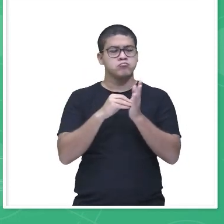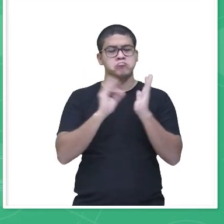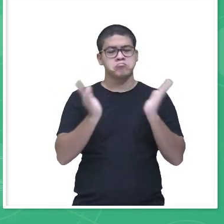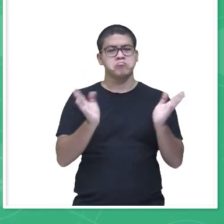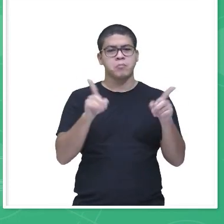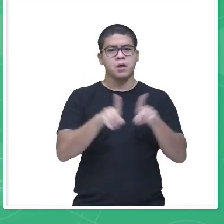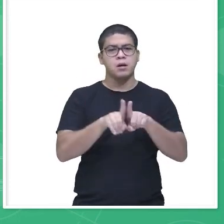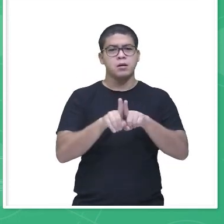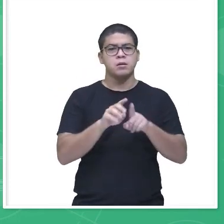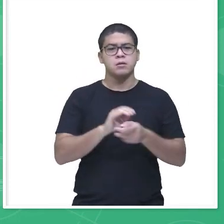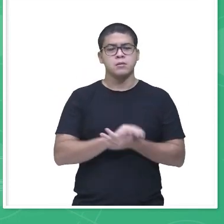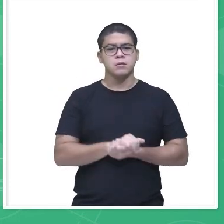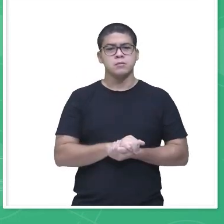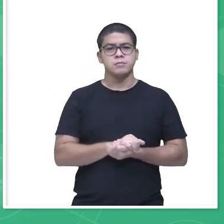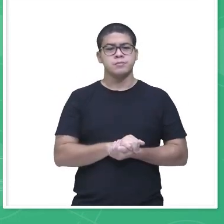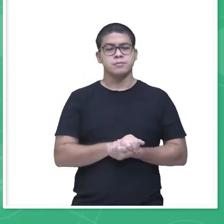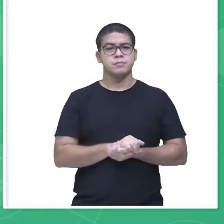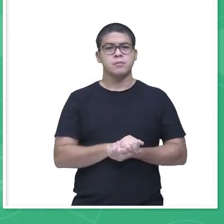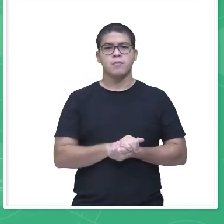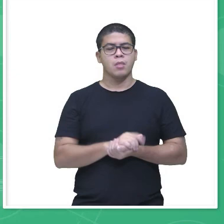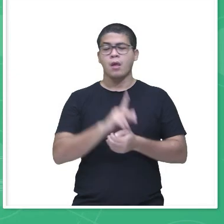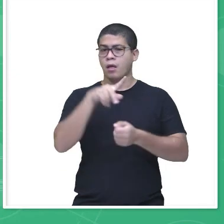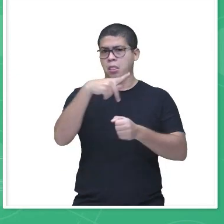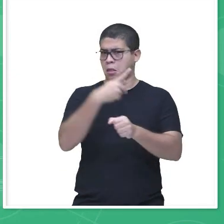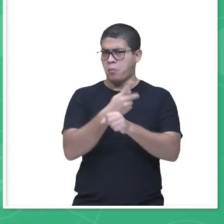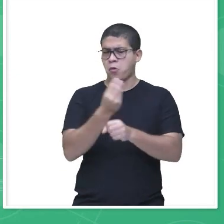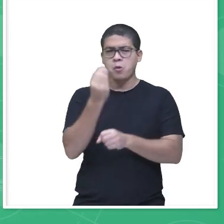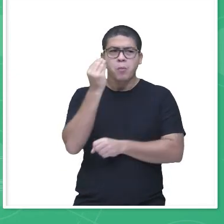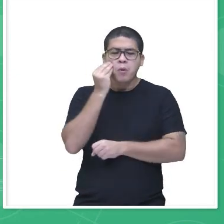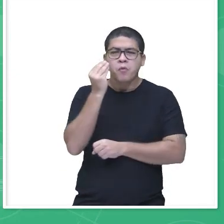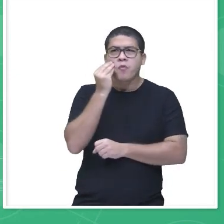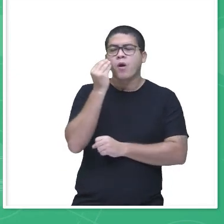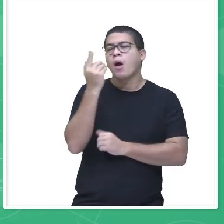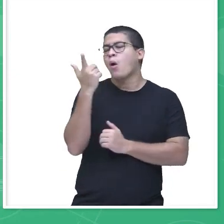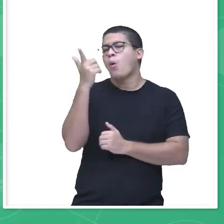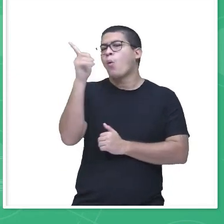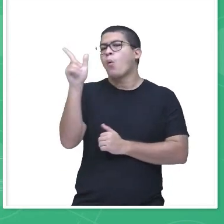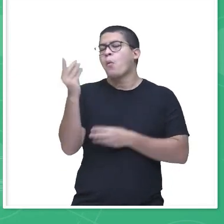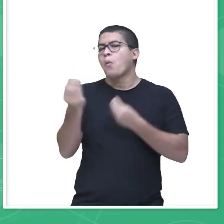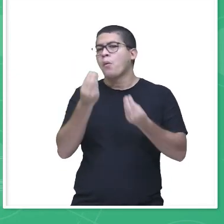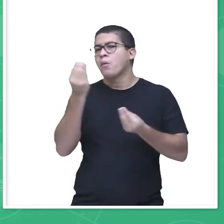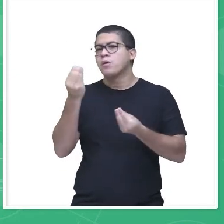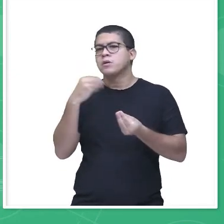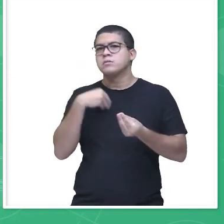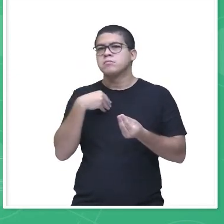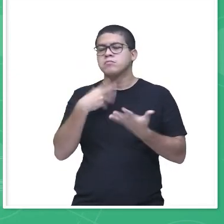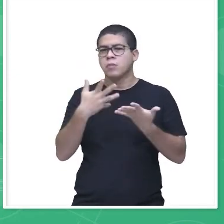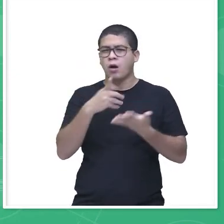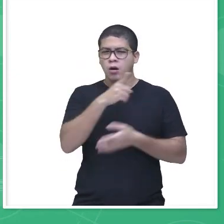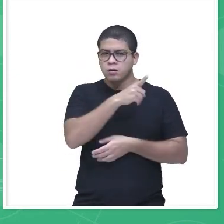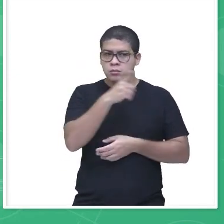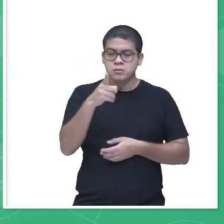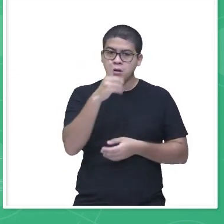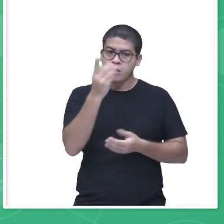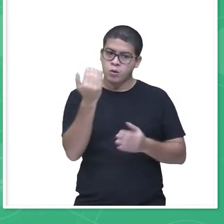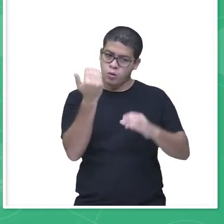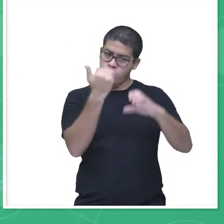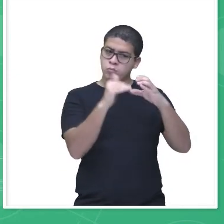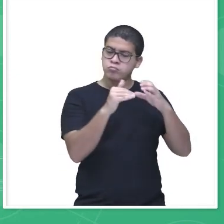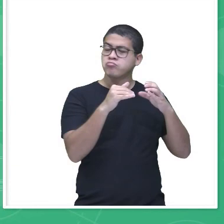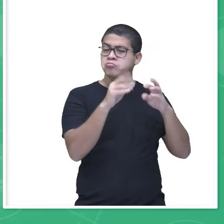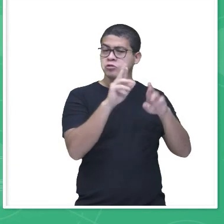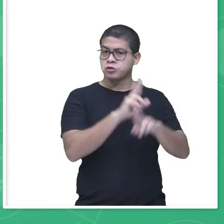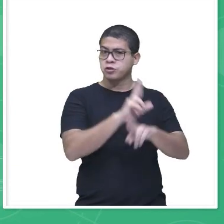depois a gente pode ver aí outra forma de ver o que que vocês colocaram também de